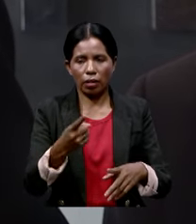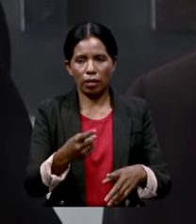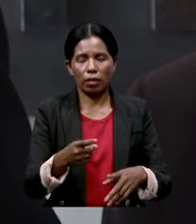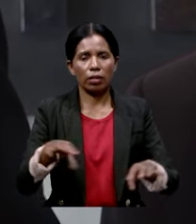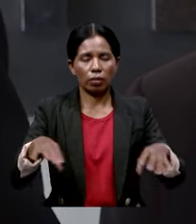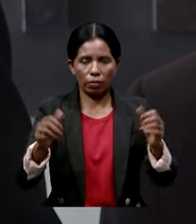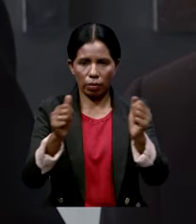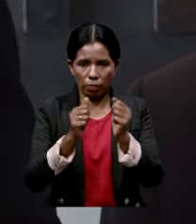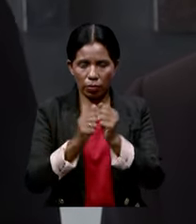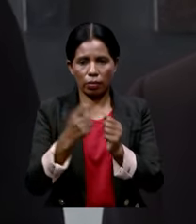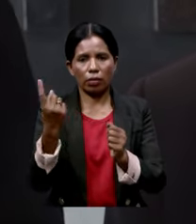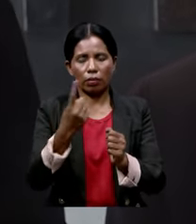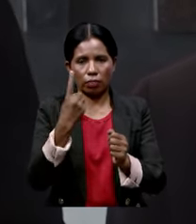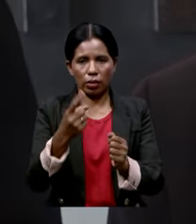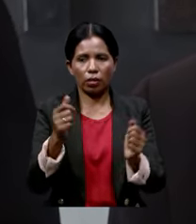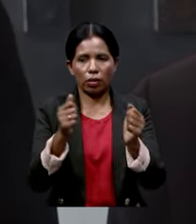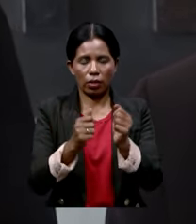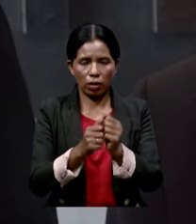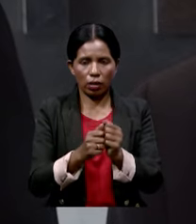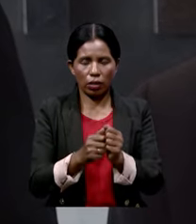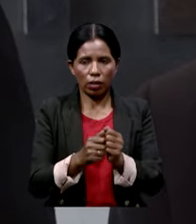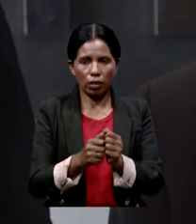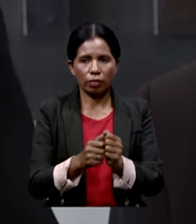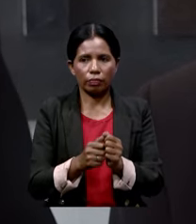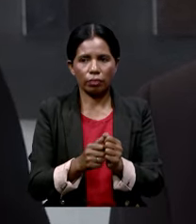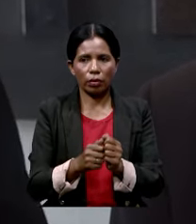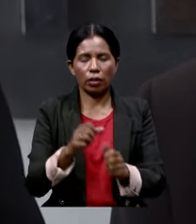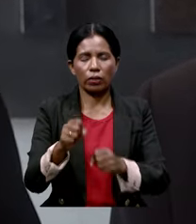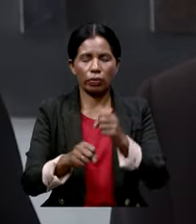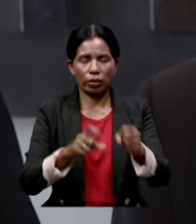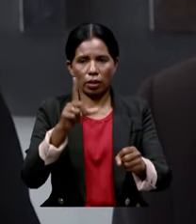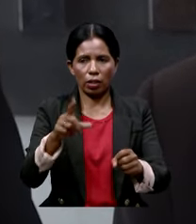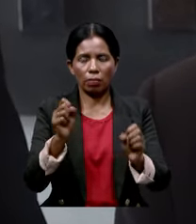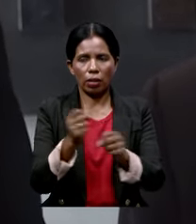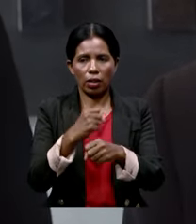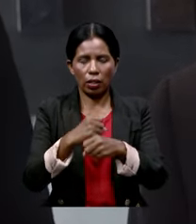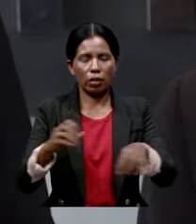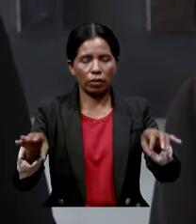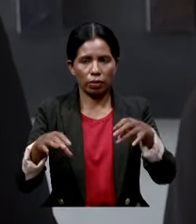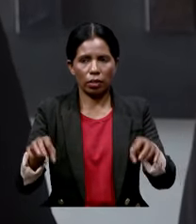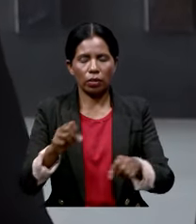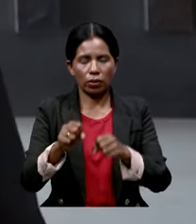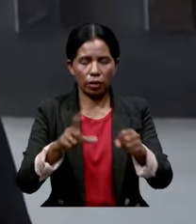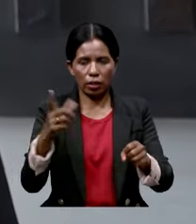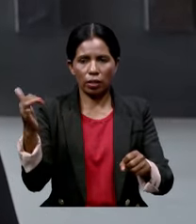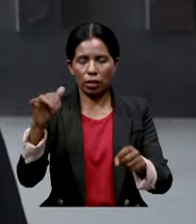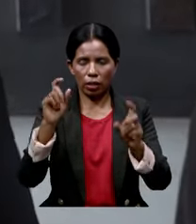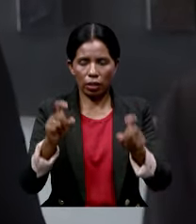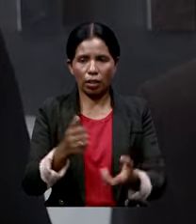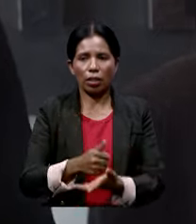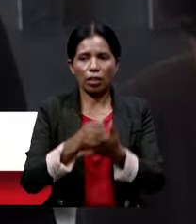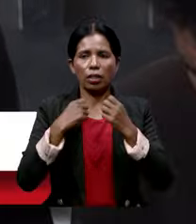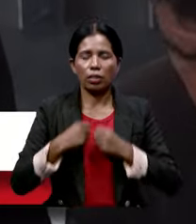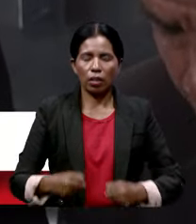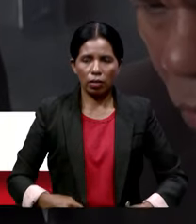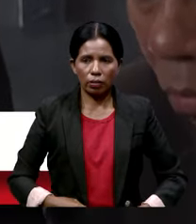cooperação interministerial né atu no ne social bele halo serviço social nebe que sira tem que halo saúde